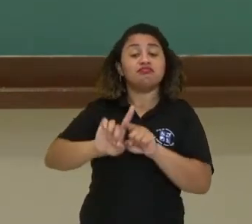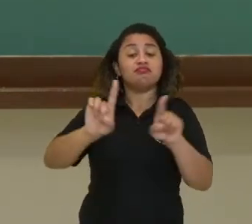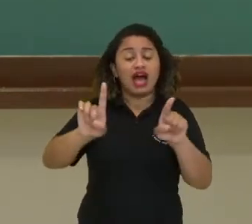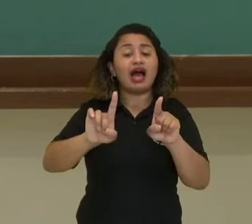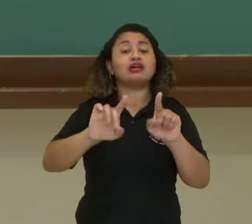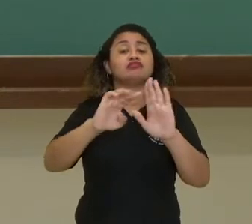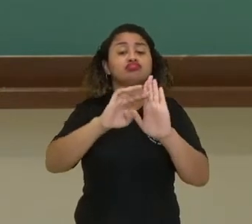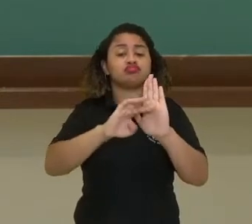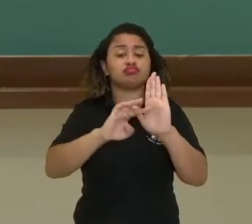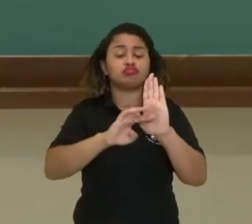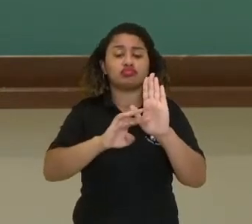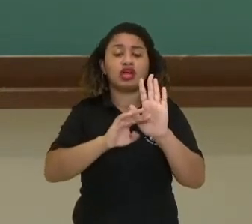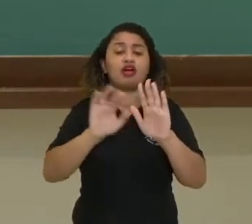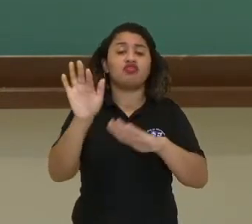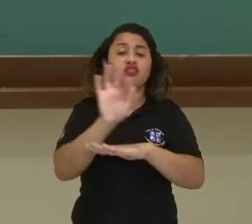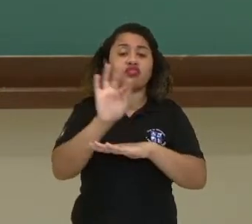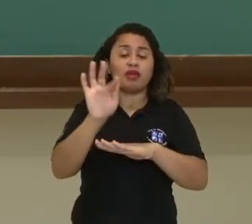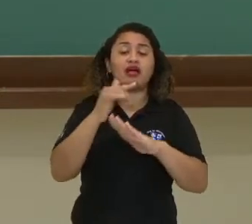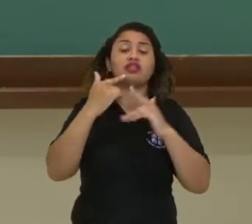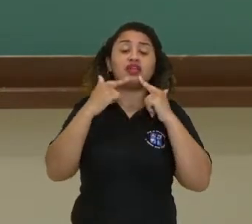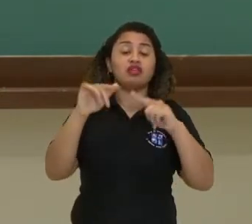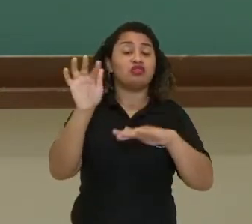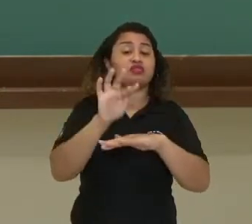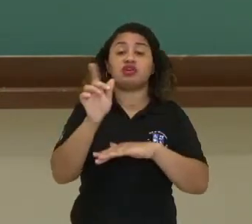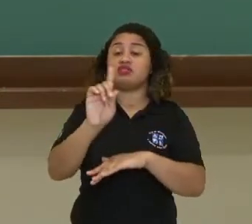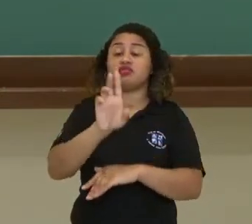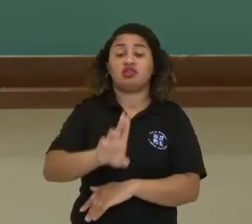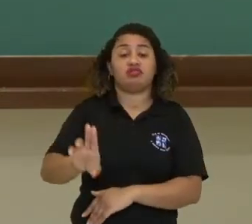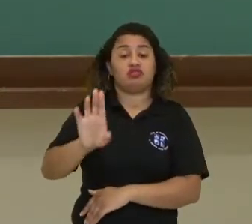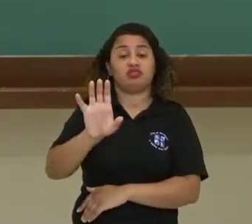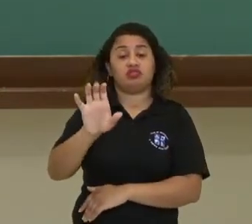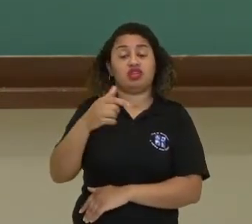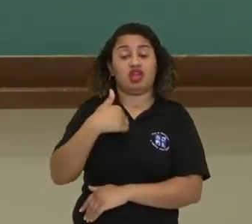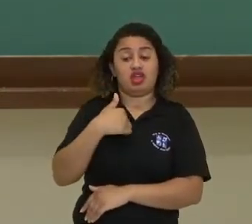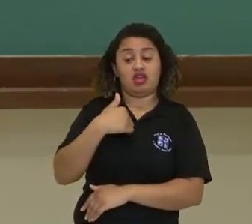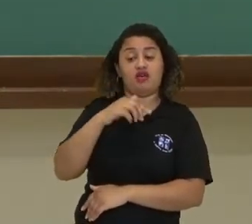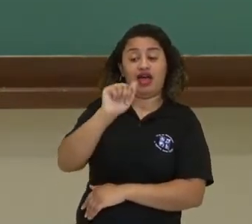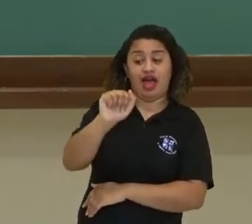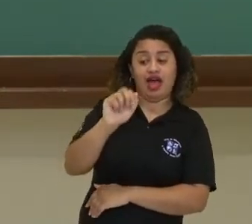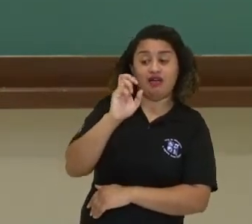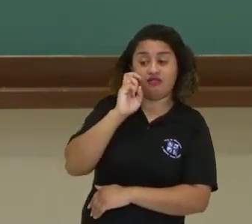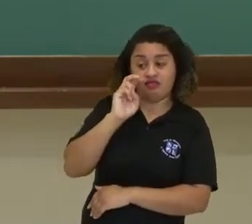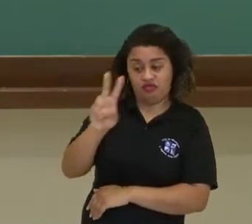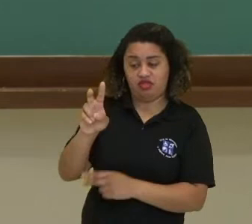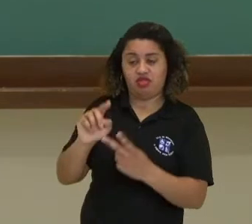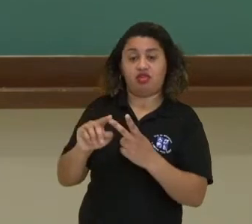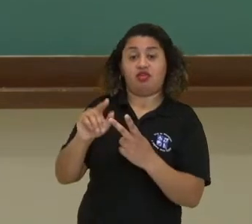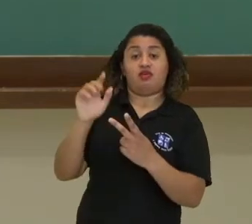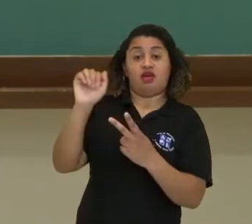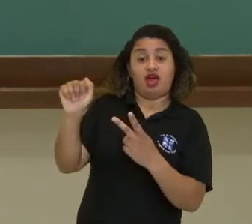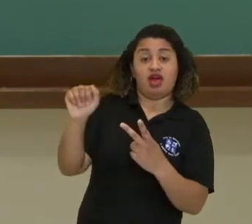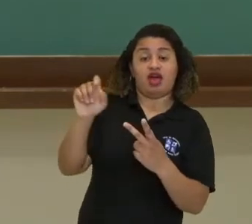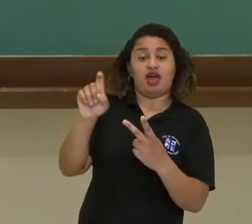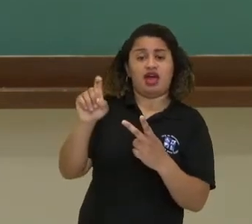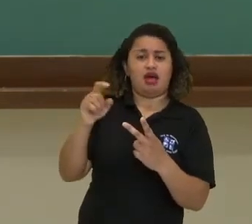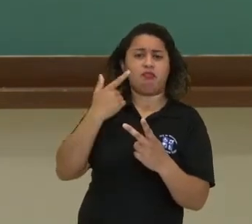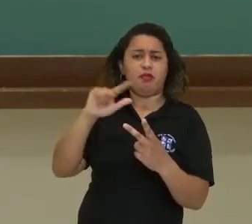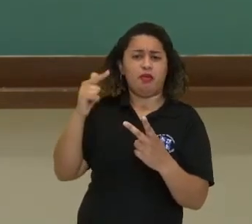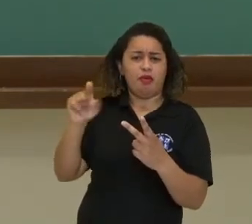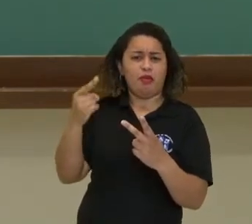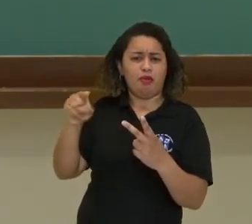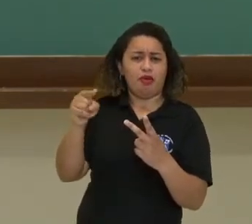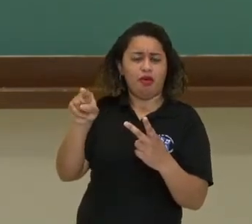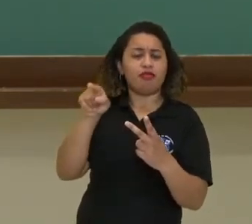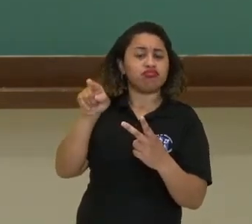norma culta não é assim que se utiliza. Eu a vi, eu a xinguei. De acordo com a norma culta se diz